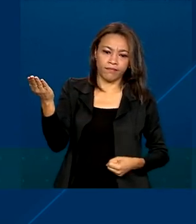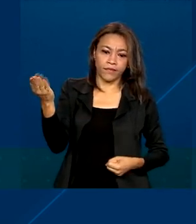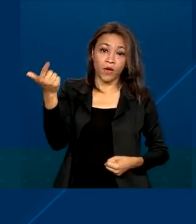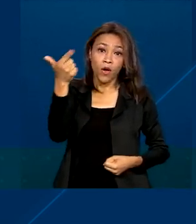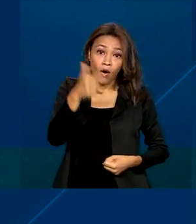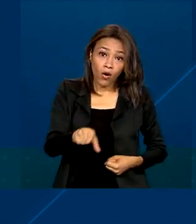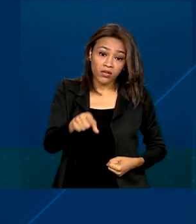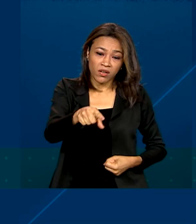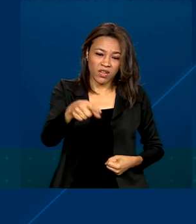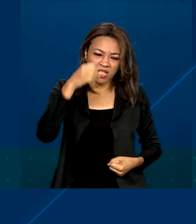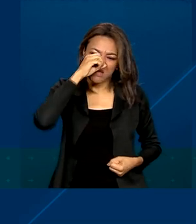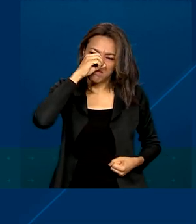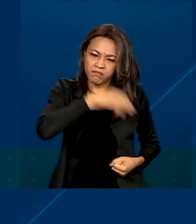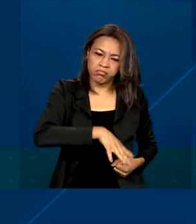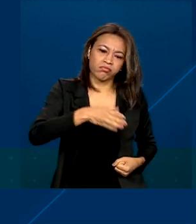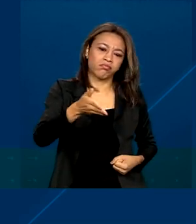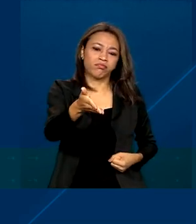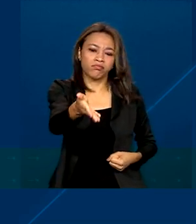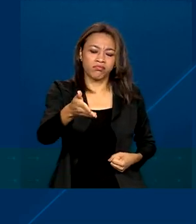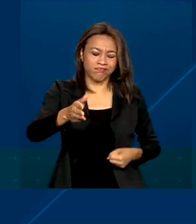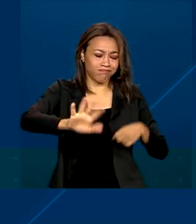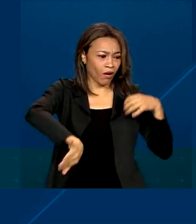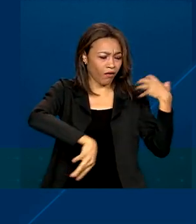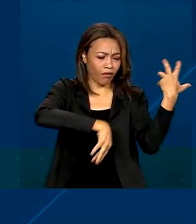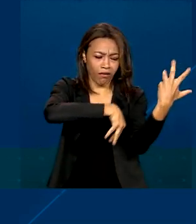vândalos fizeram aqui. É o caos.